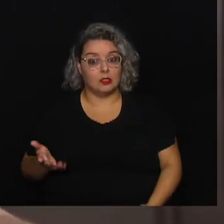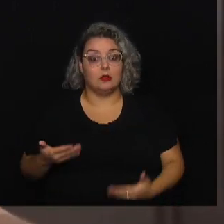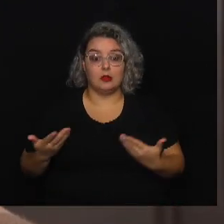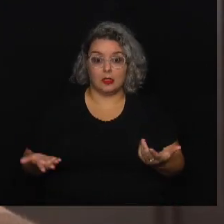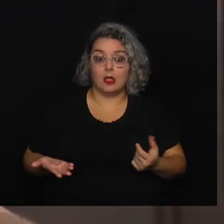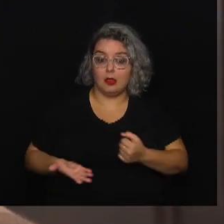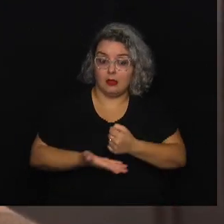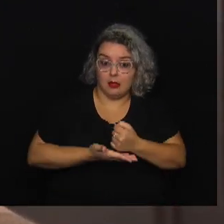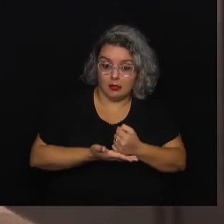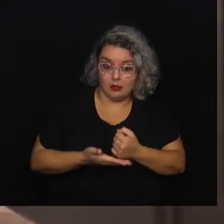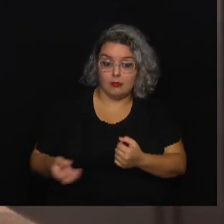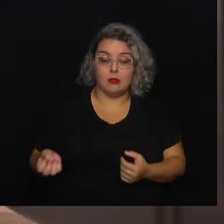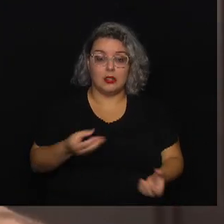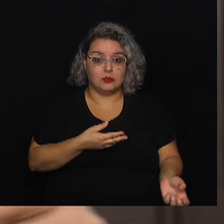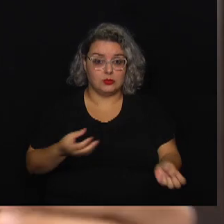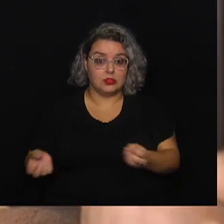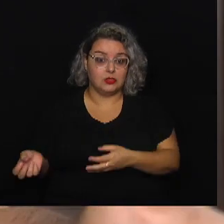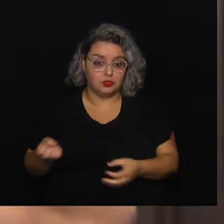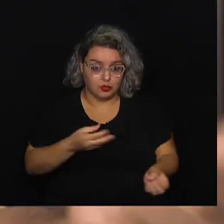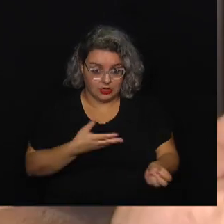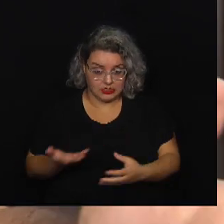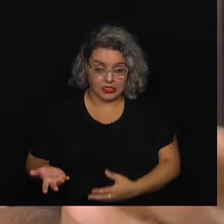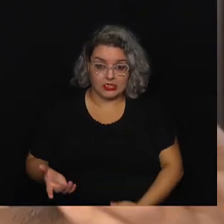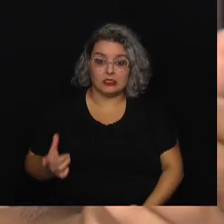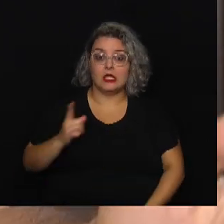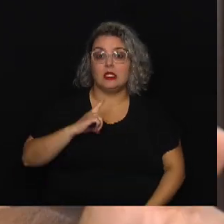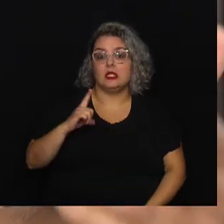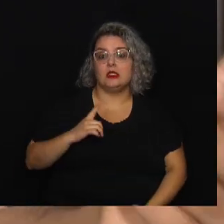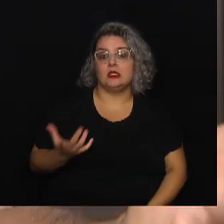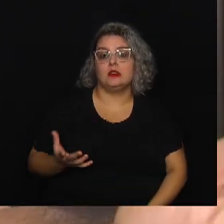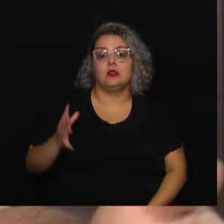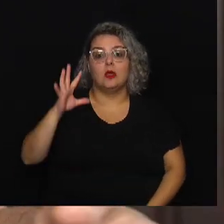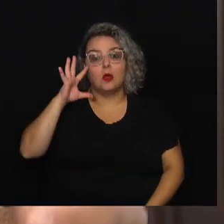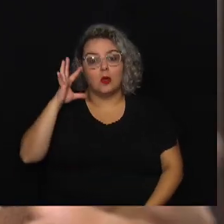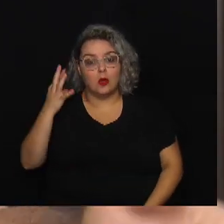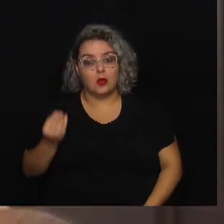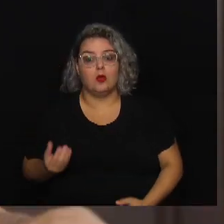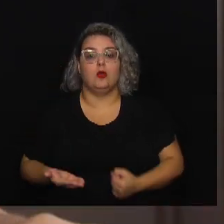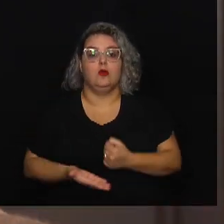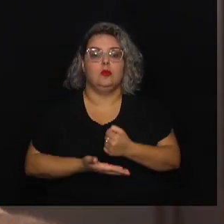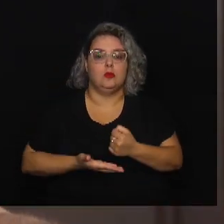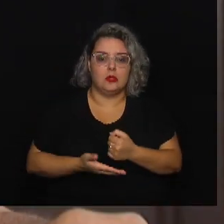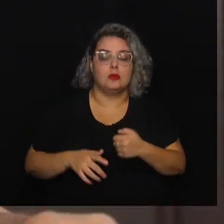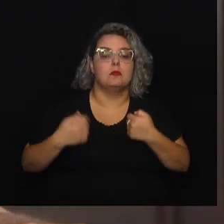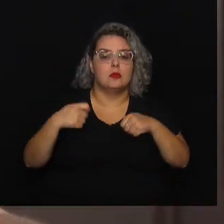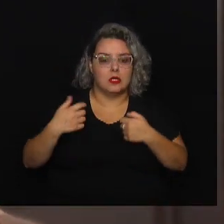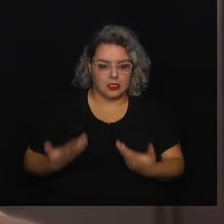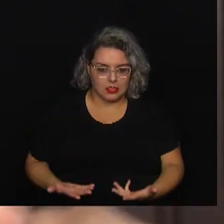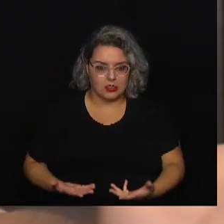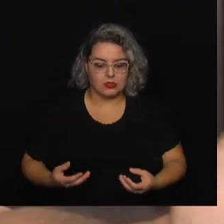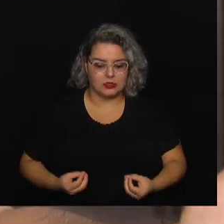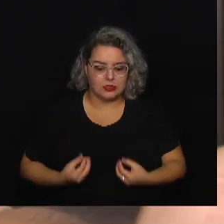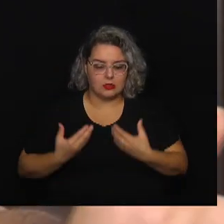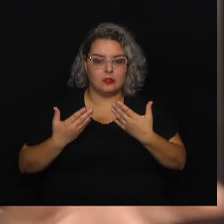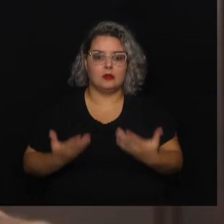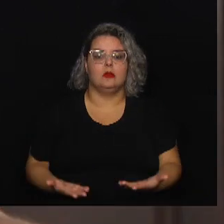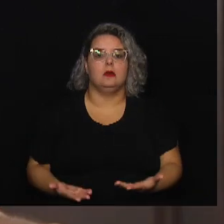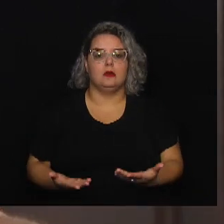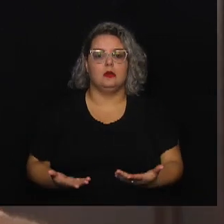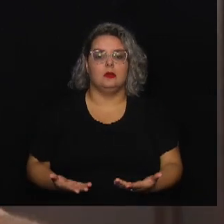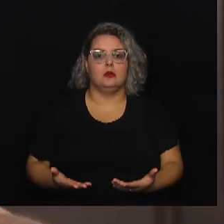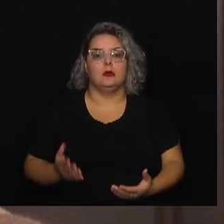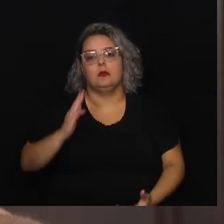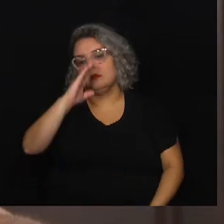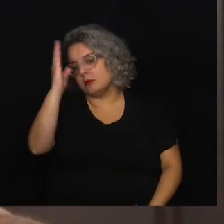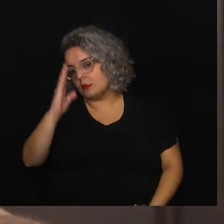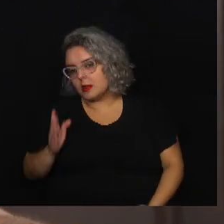ela foi atualizada, né? Existem os conhecimentos mínimos necessários que são instituídos aí a nível Brasil, a